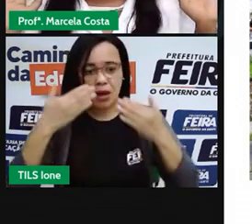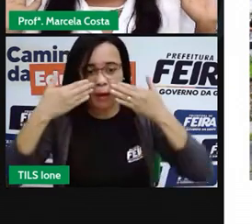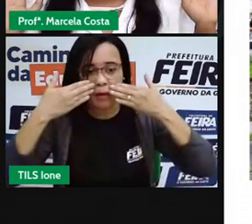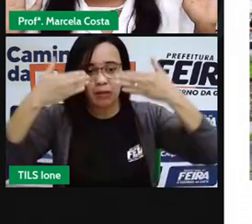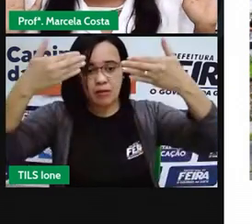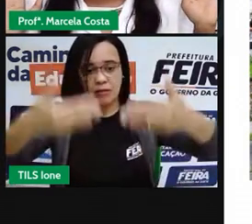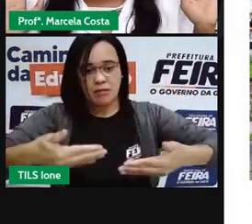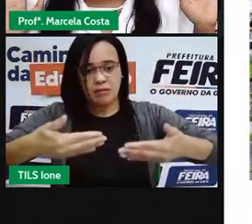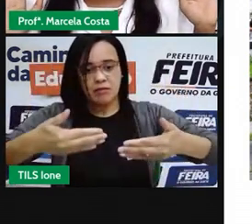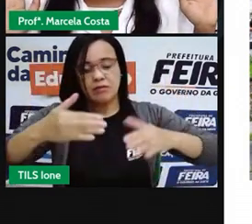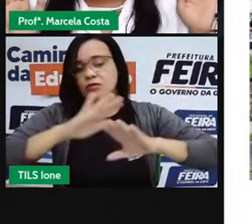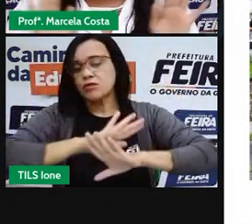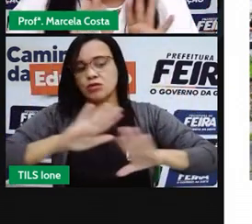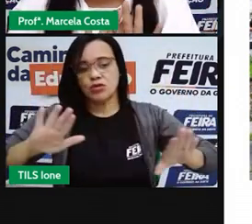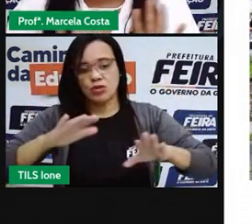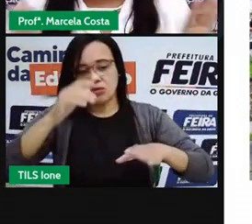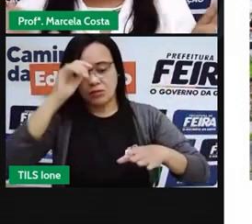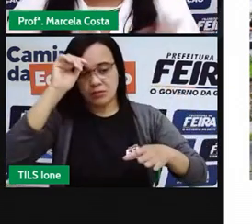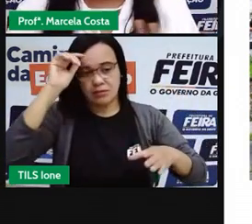fachada, a parte